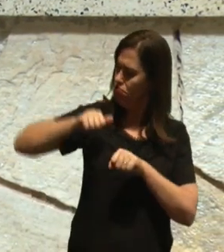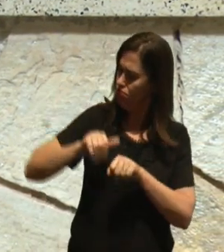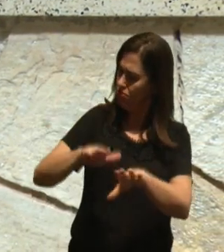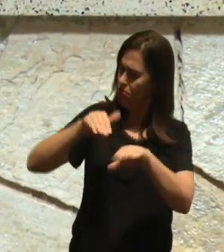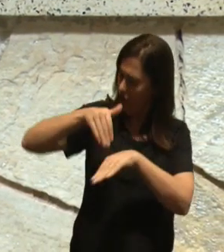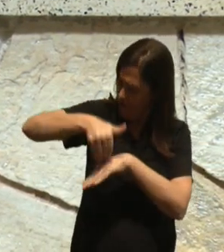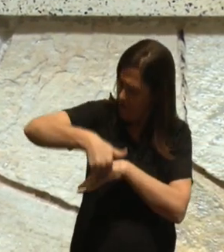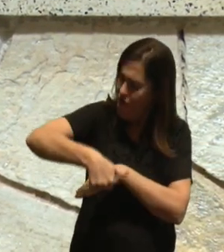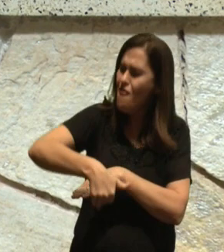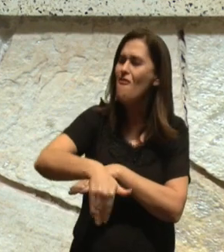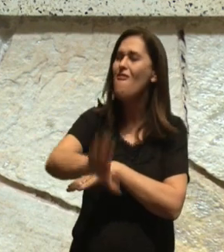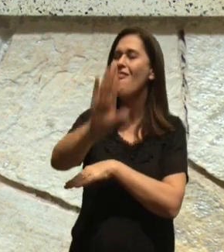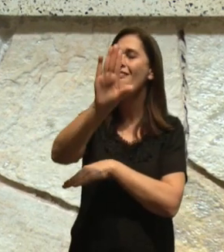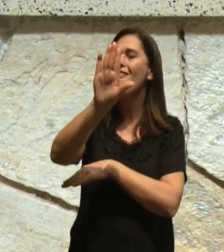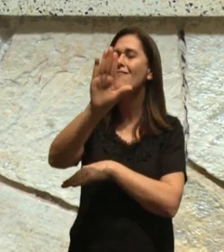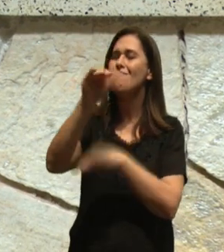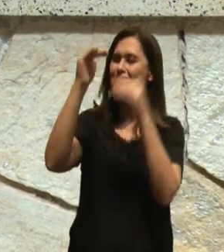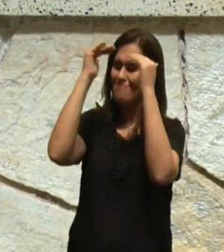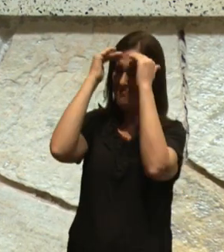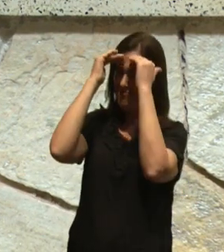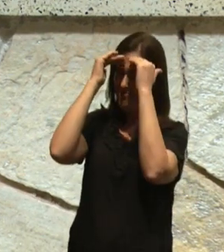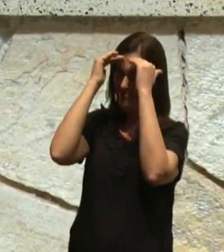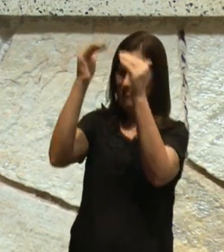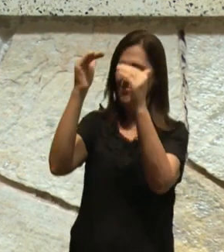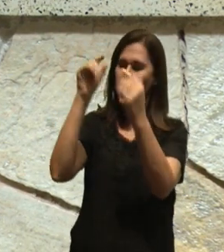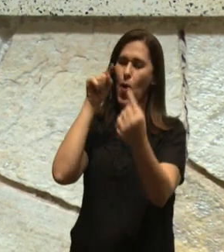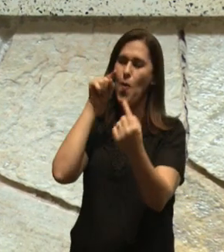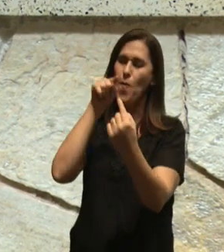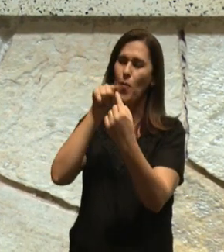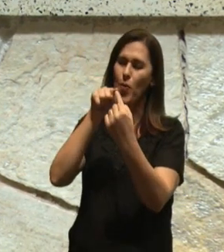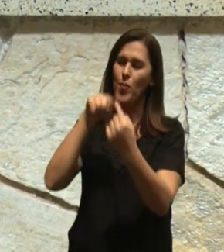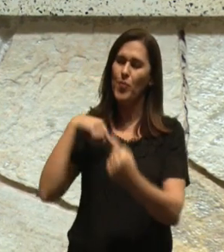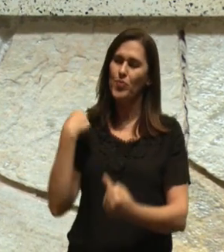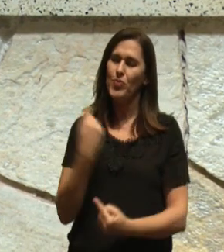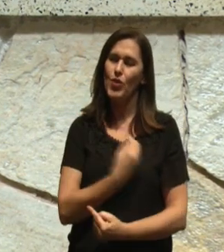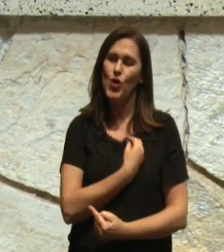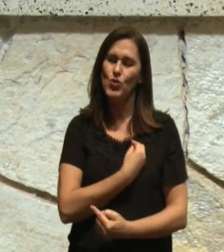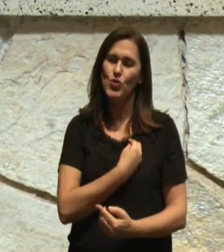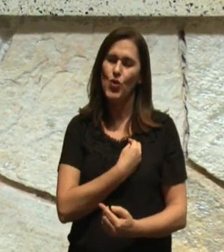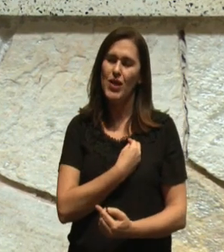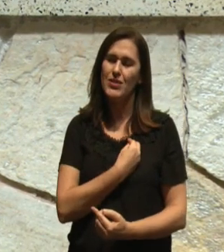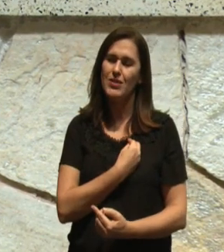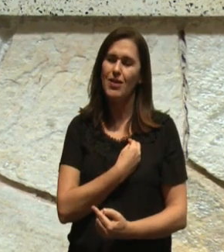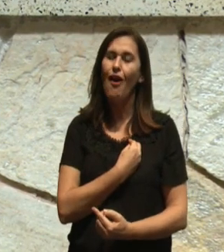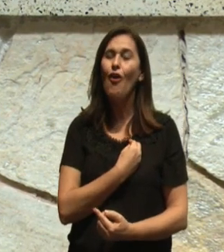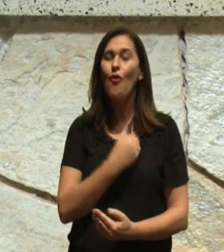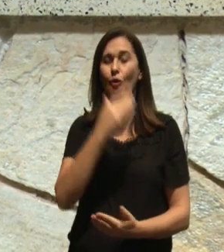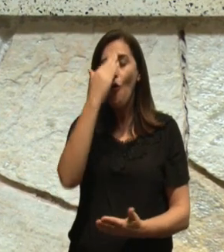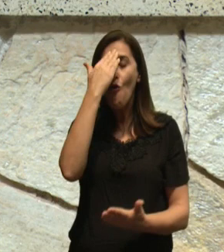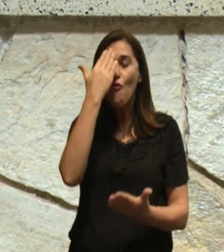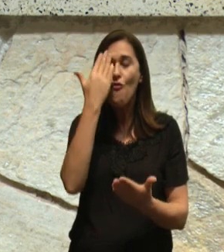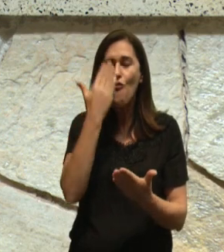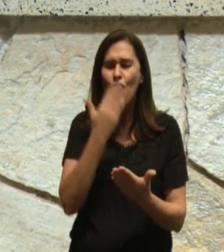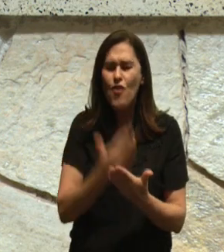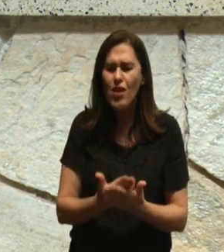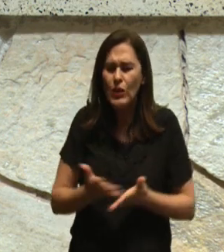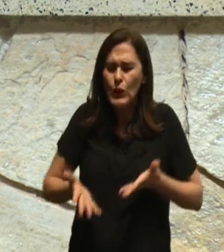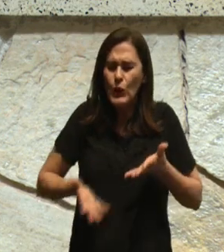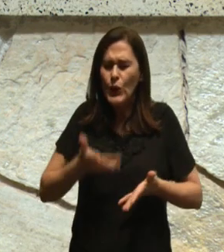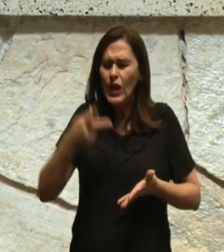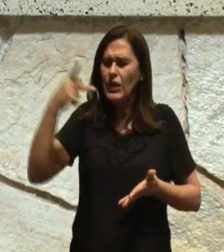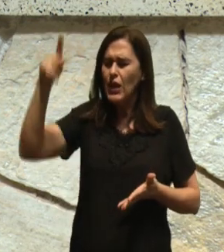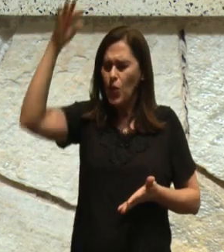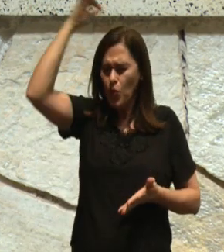de avançar, tem sido, Senhor Deus, um propósito em nossos corações. E cremos, ó Pai, que movidos pelo teu